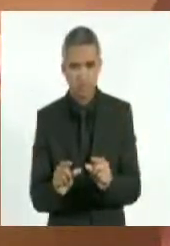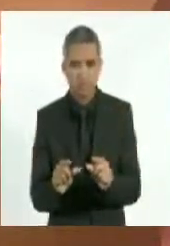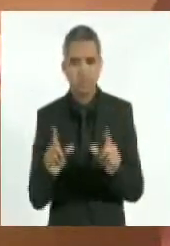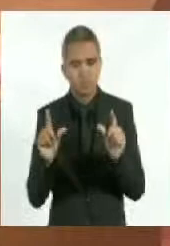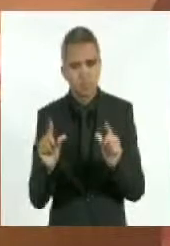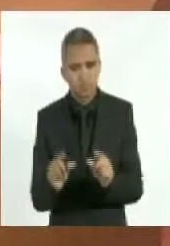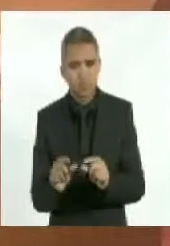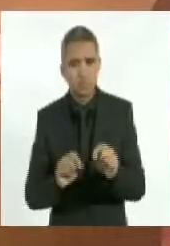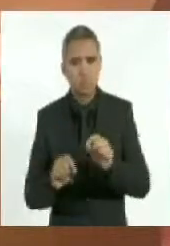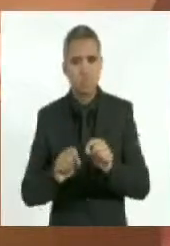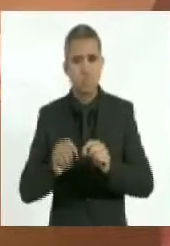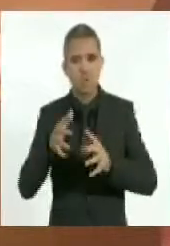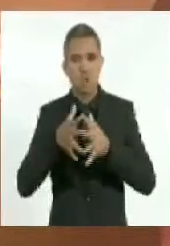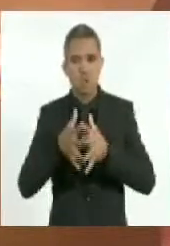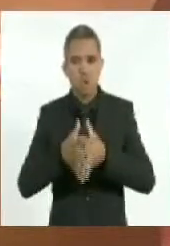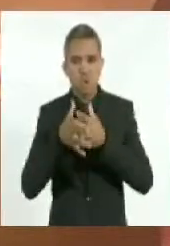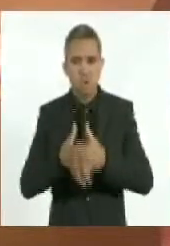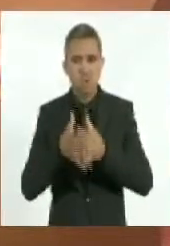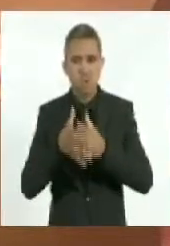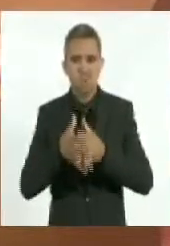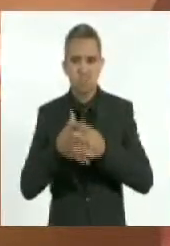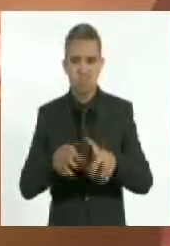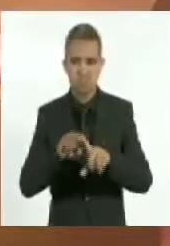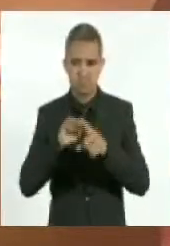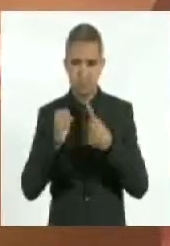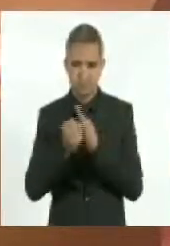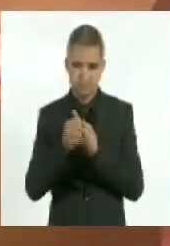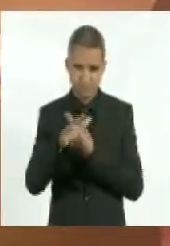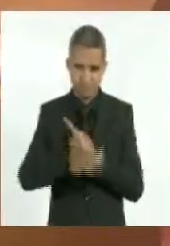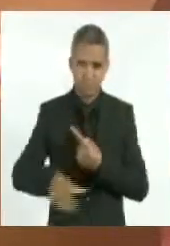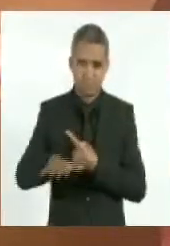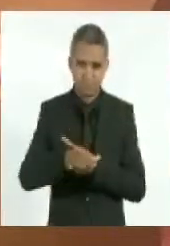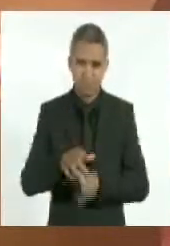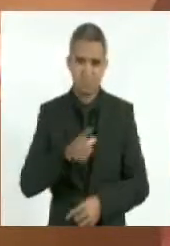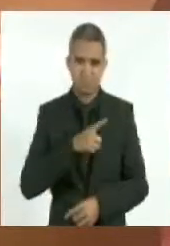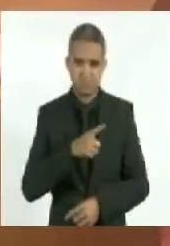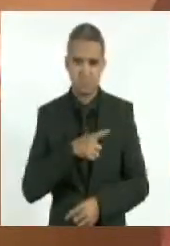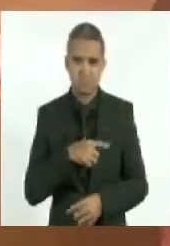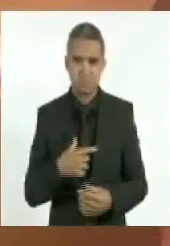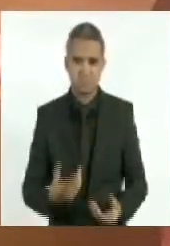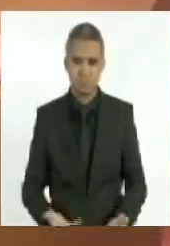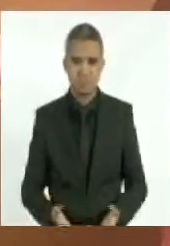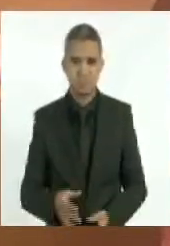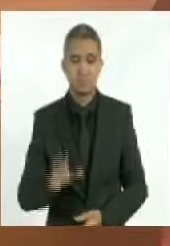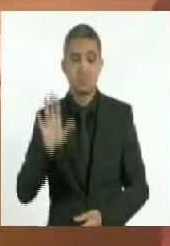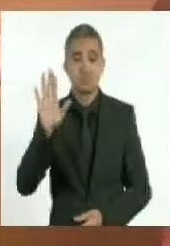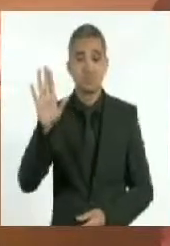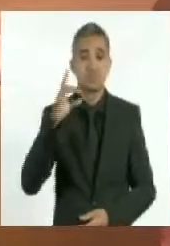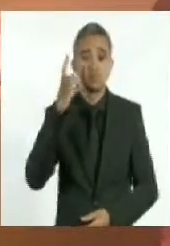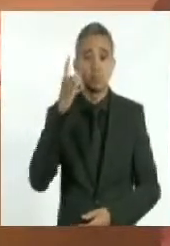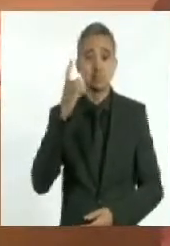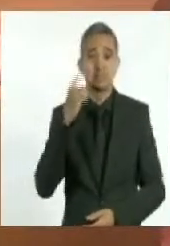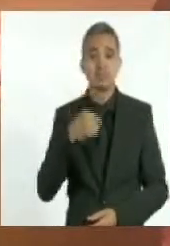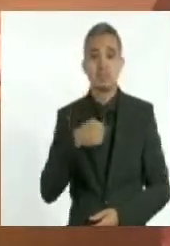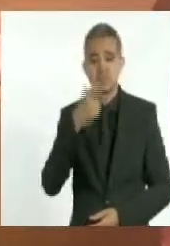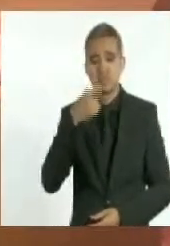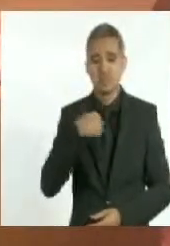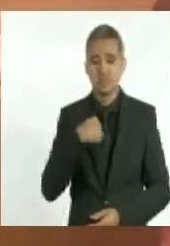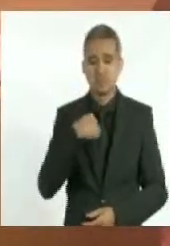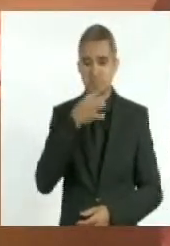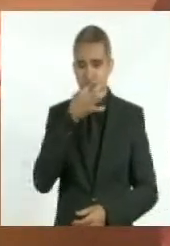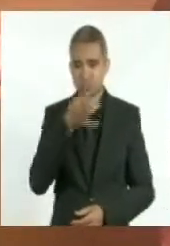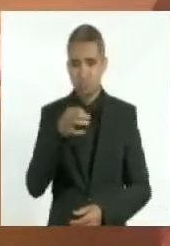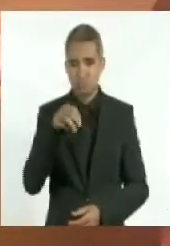essa confusão social que nós temos. Deputado Sérgio, quando for possível, uma parte. Deputado Max, quando for possível, uma parte.